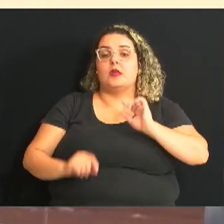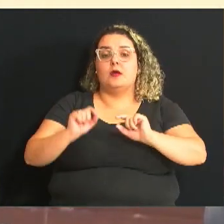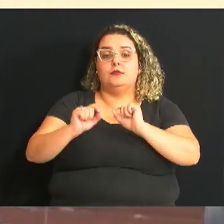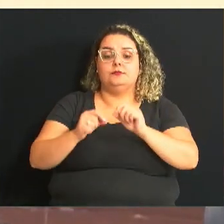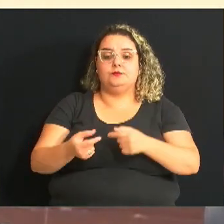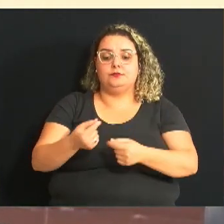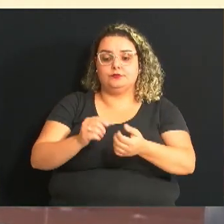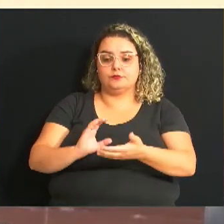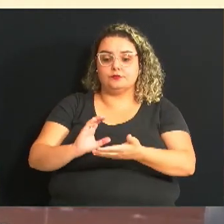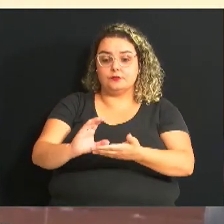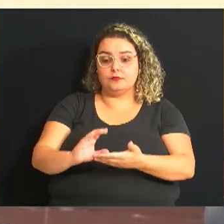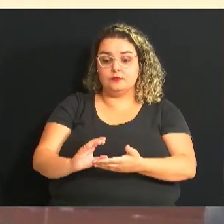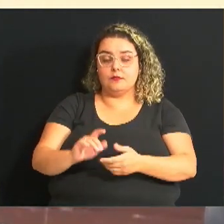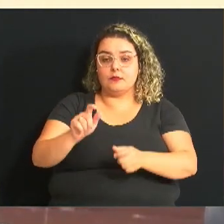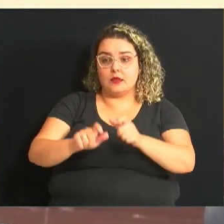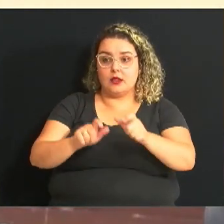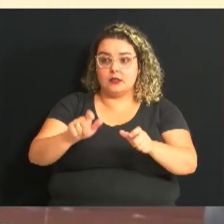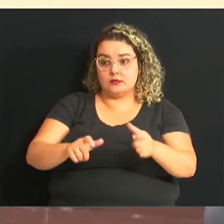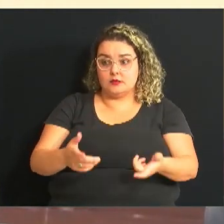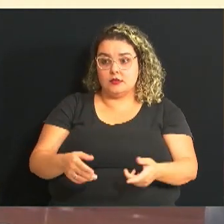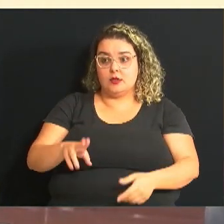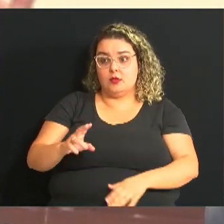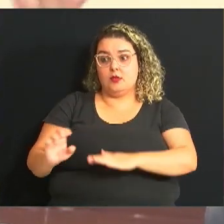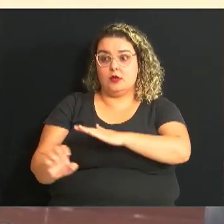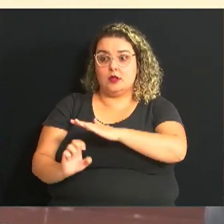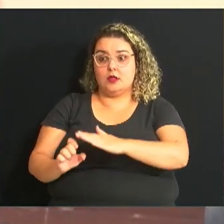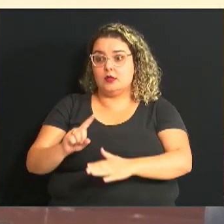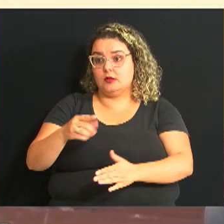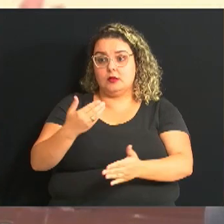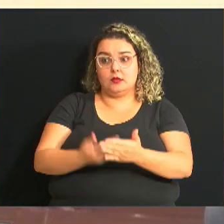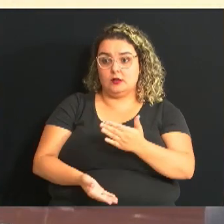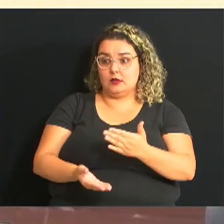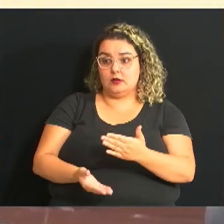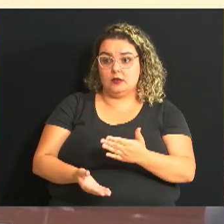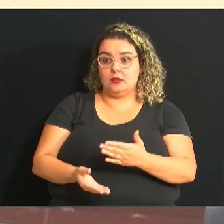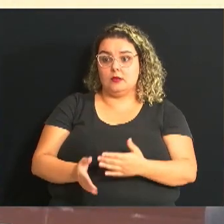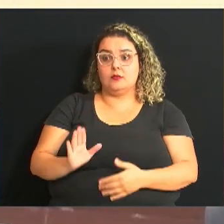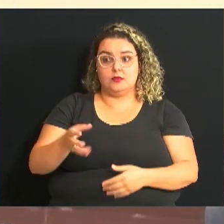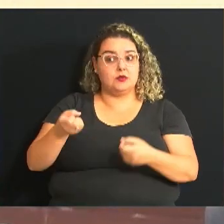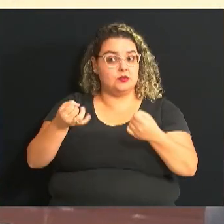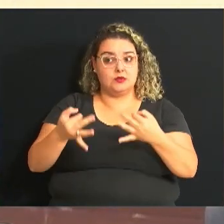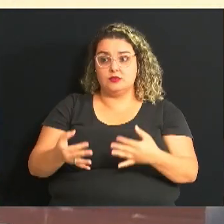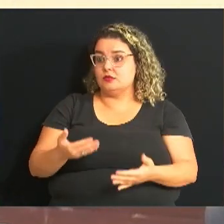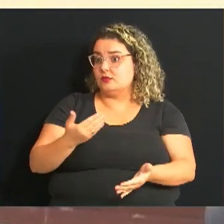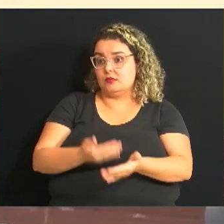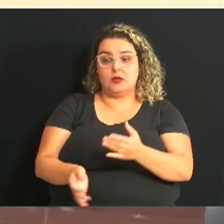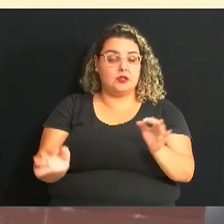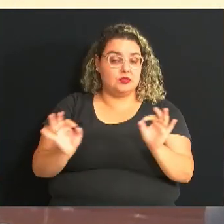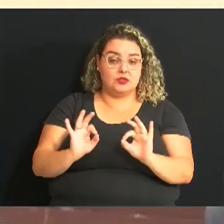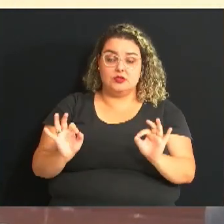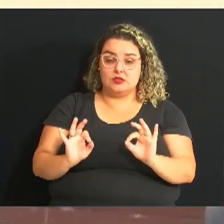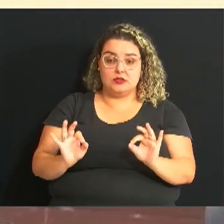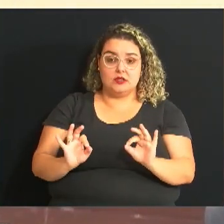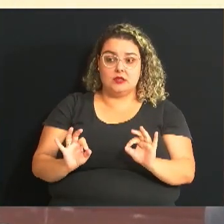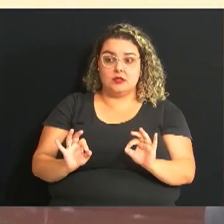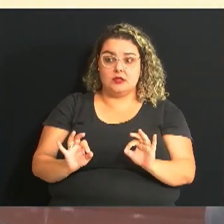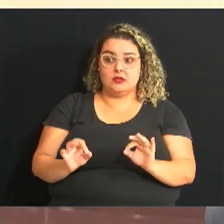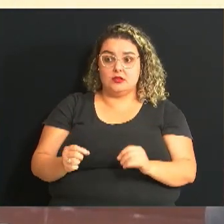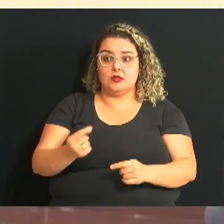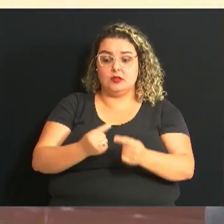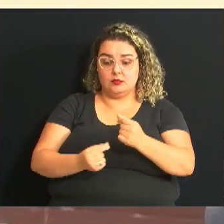pessoa física ou seja pessoa jurídica, não perde, como eles já explicaram aqui, não perde nada em termos